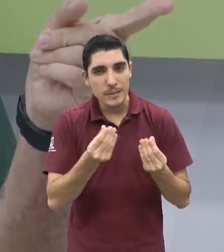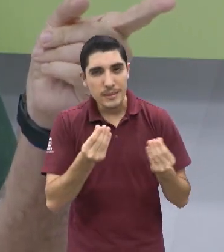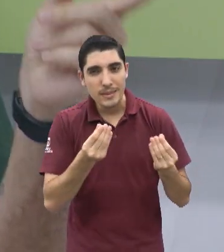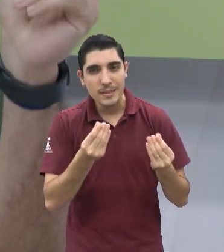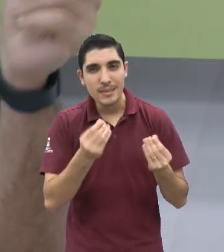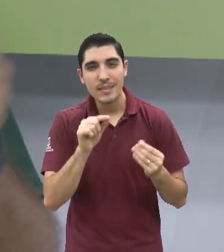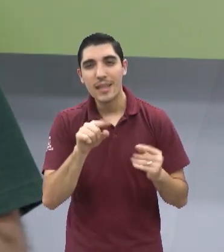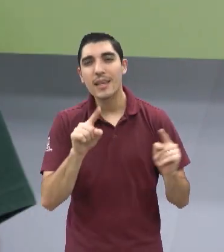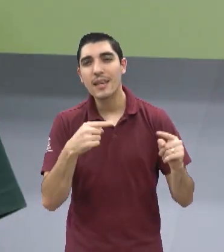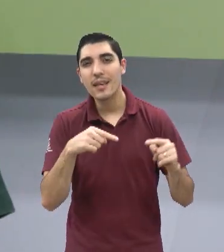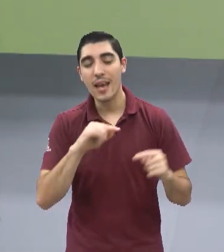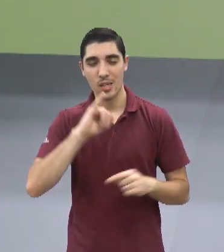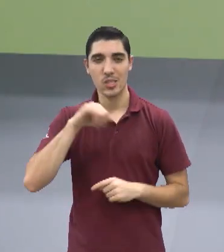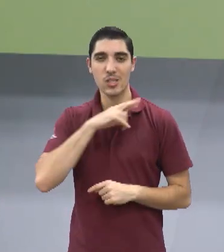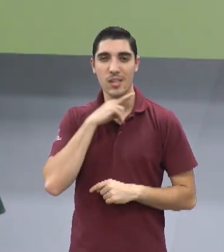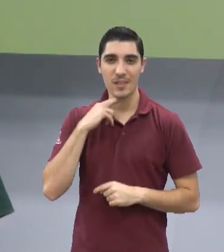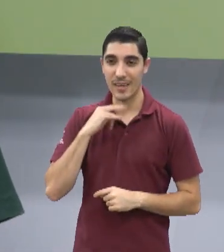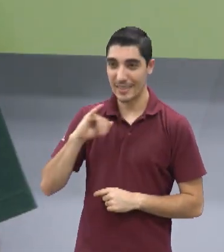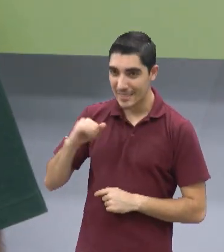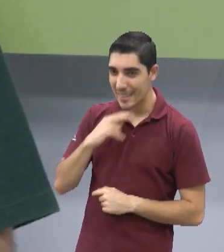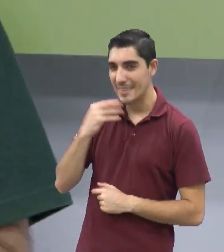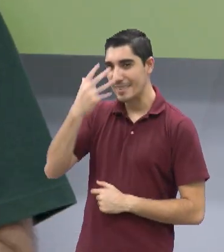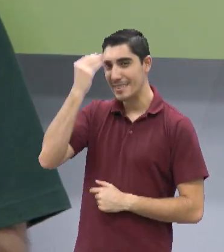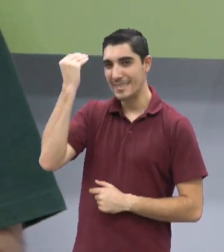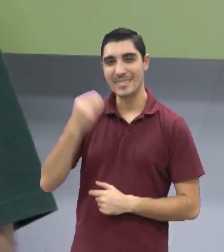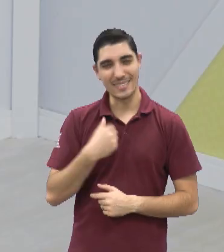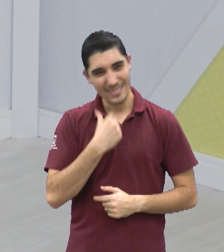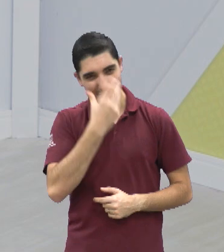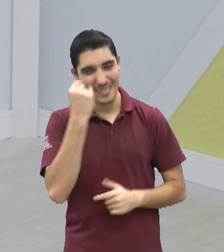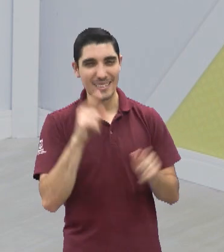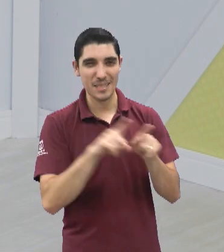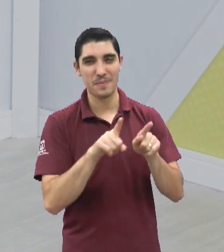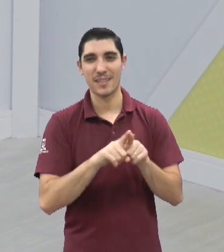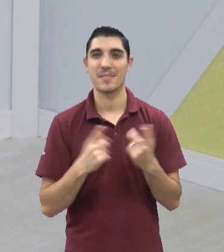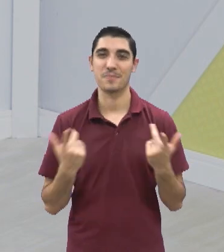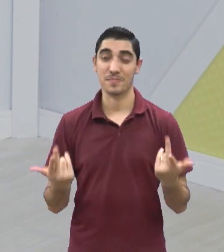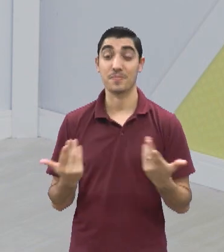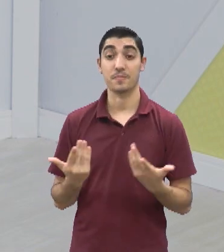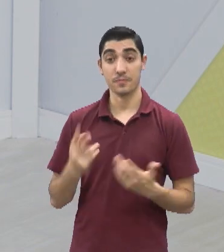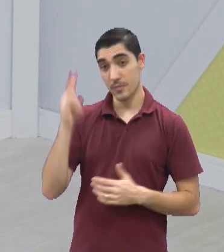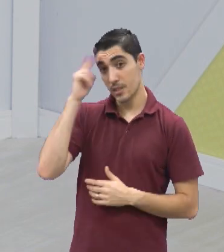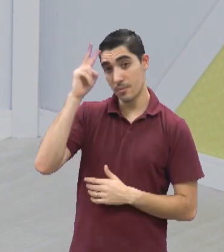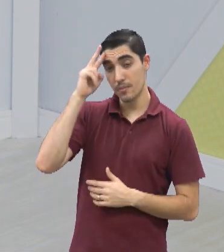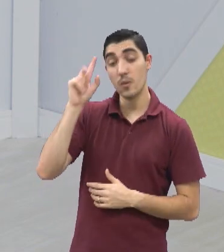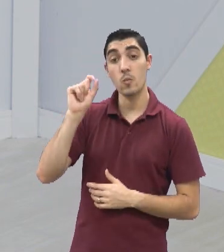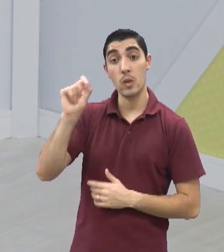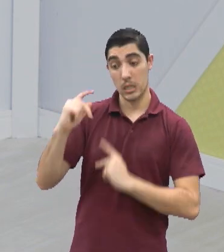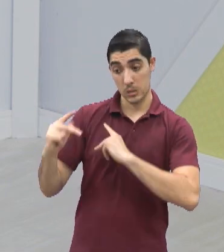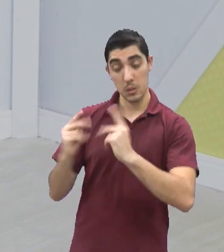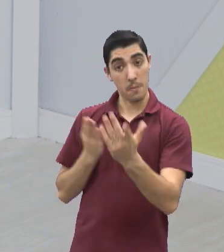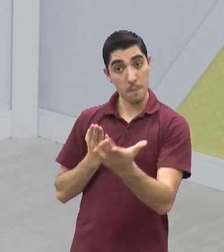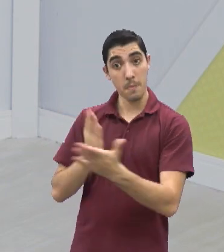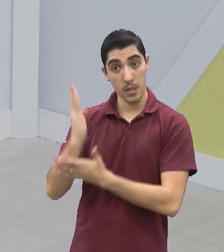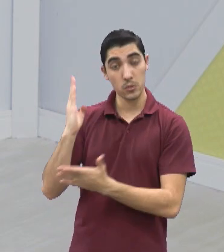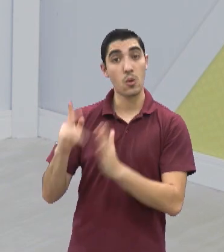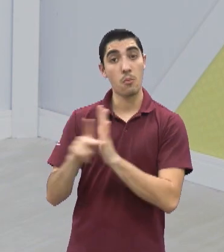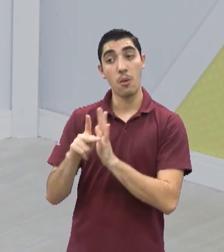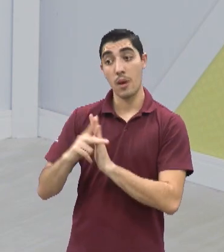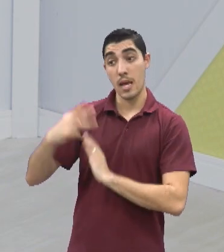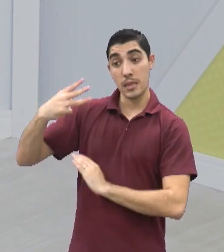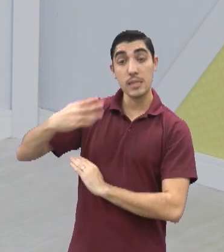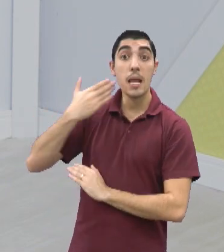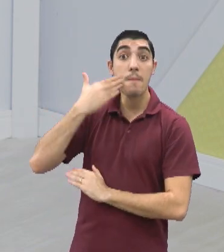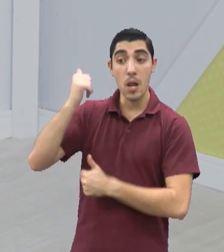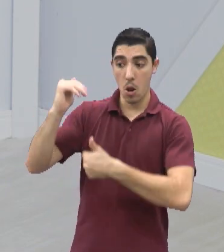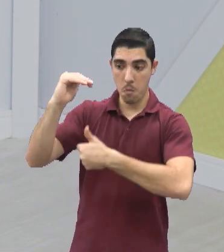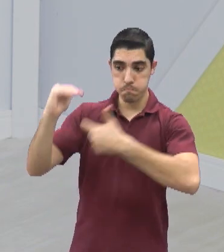contra o Jaraguá. Jaraguá, oi. Fugiu também. Jaraguá. Lembrando, São José classificou-se com a terceira melhor campanha geral de